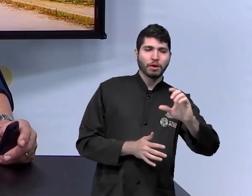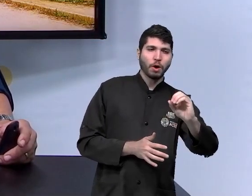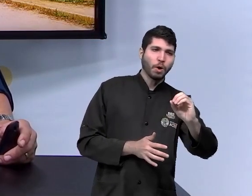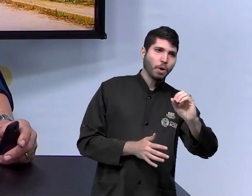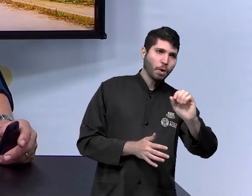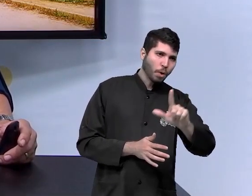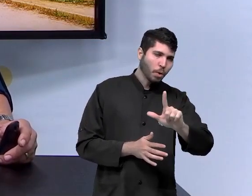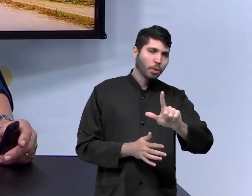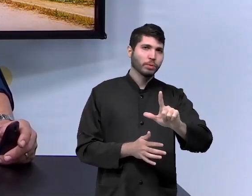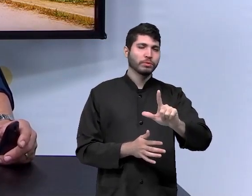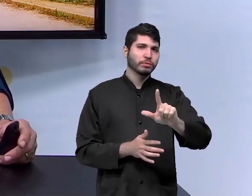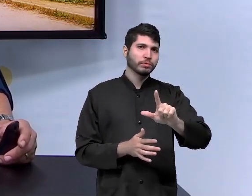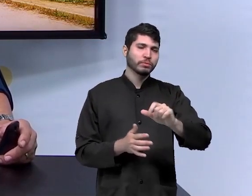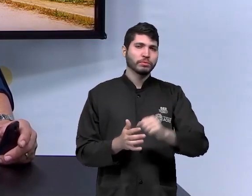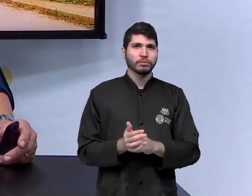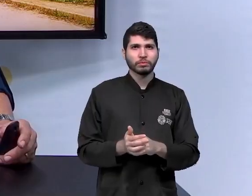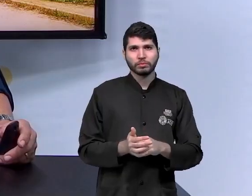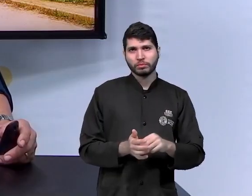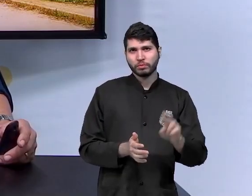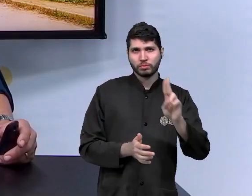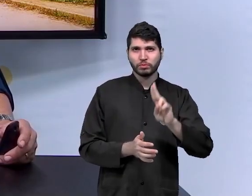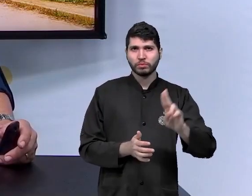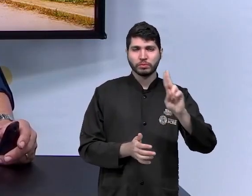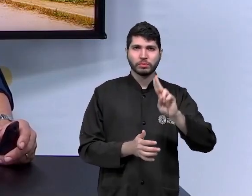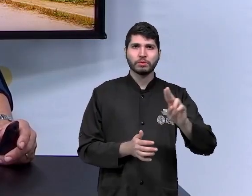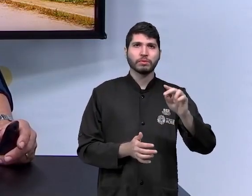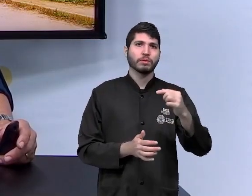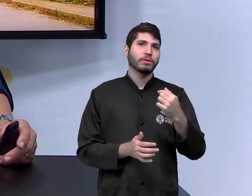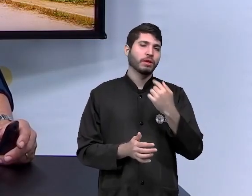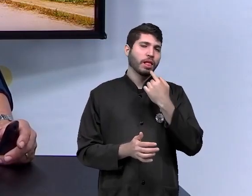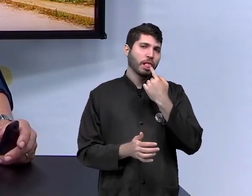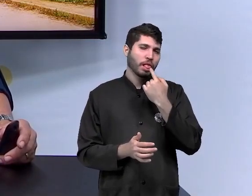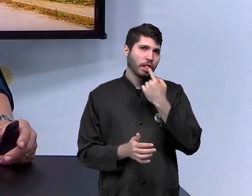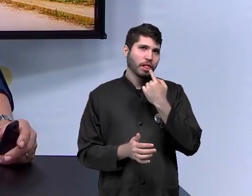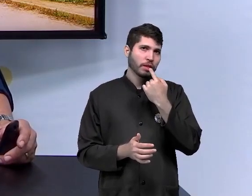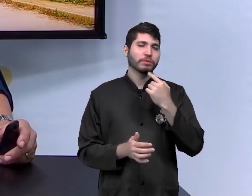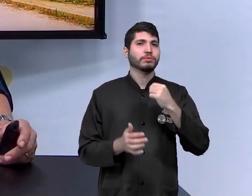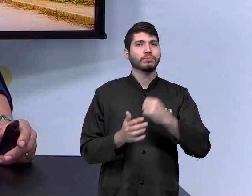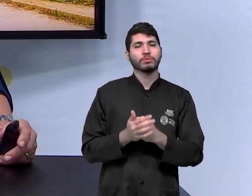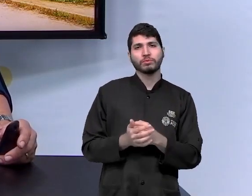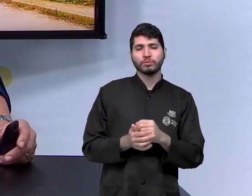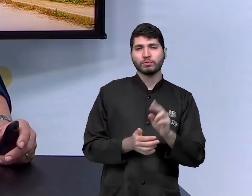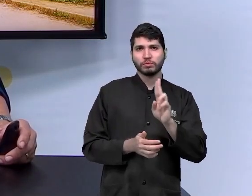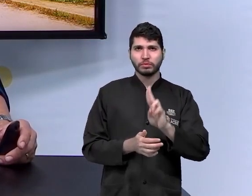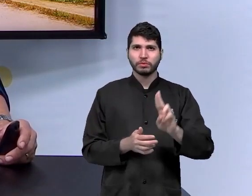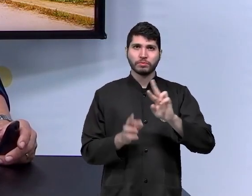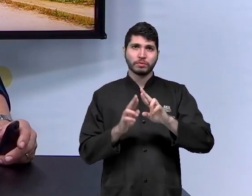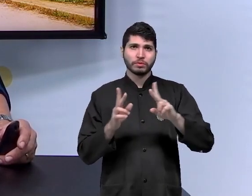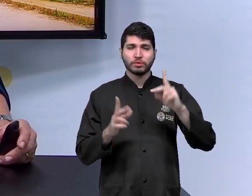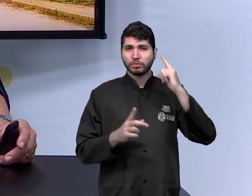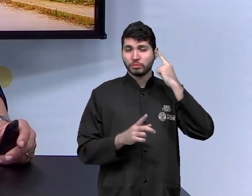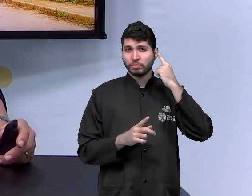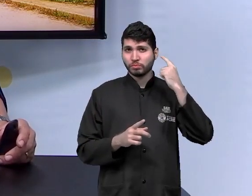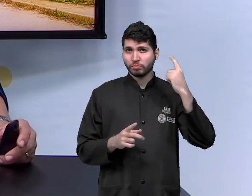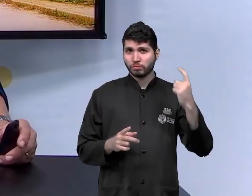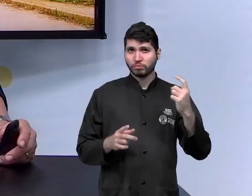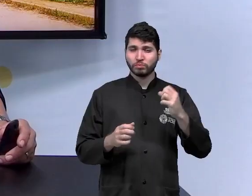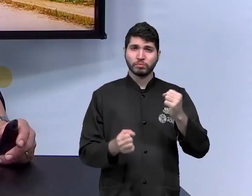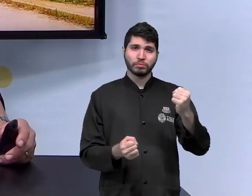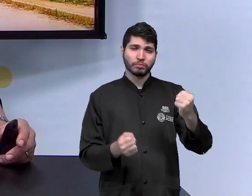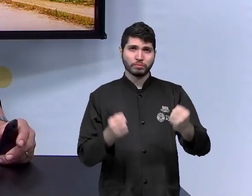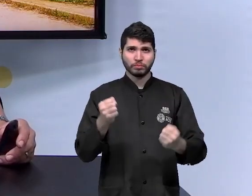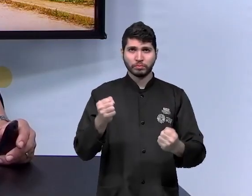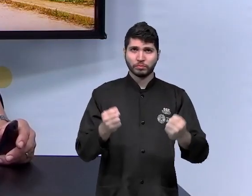habla em portunhol abierta, por exemplo. Carro, que sería carro, o entonces una